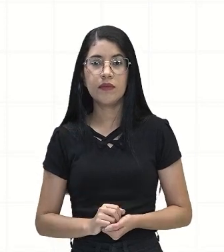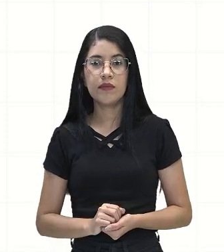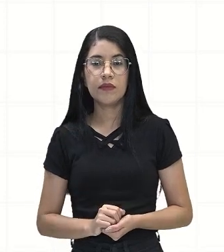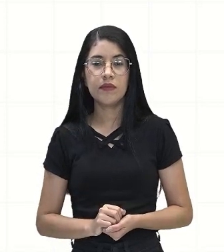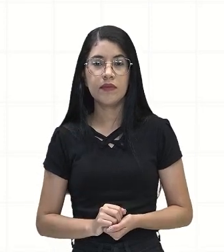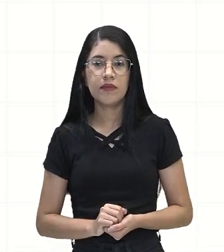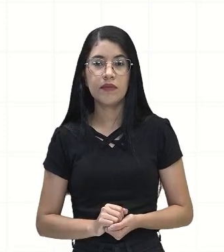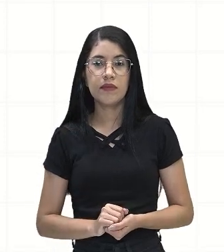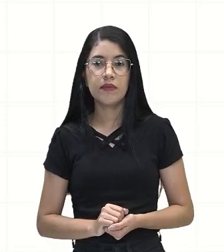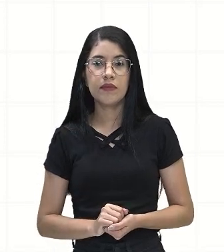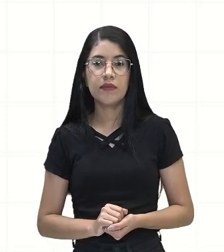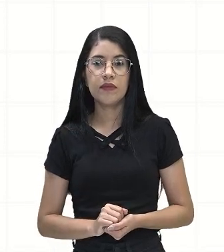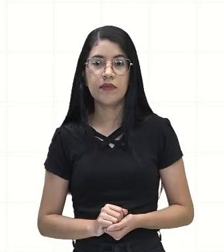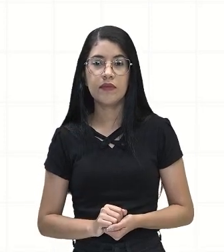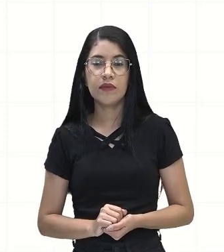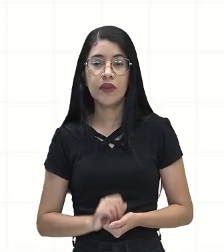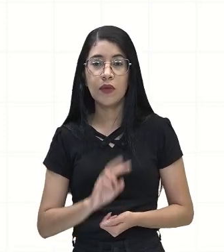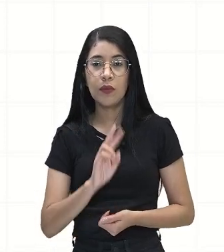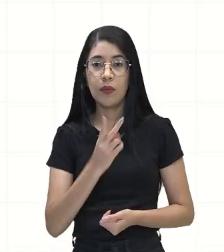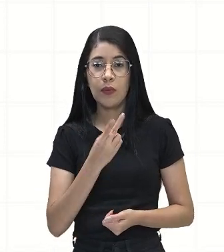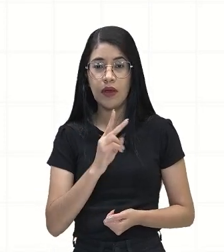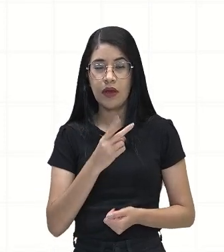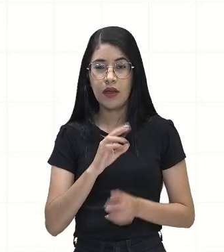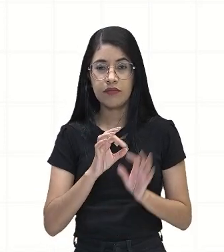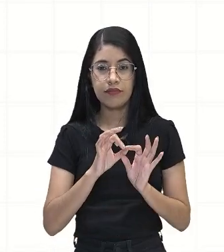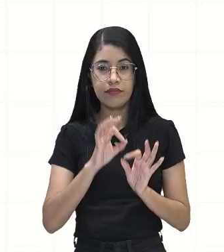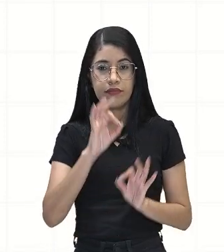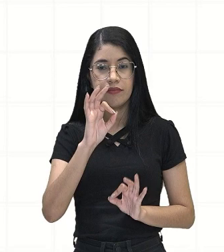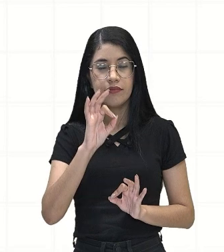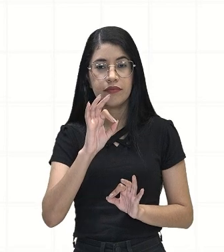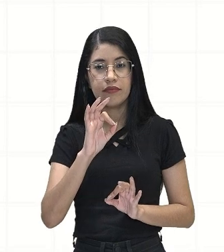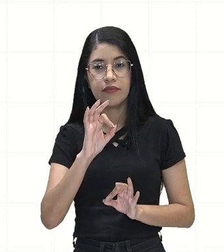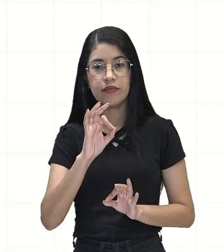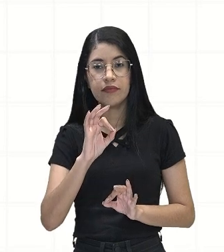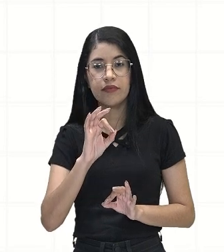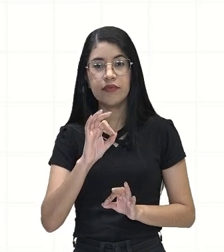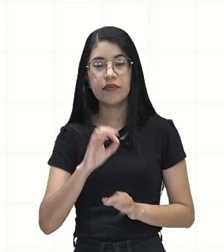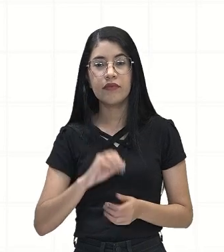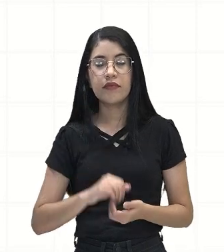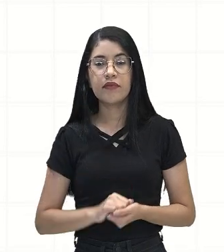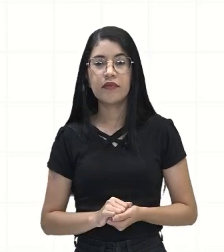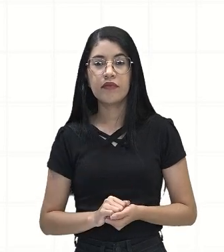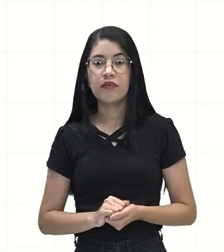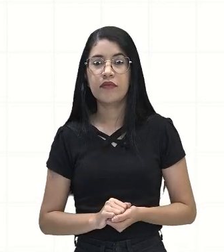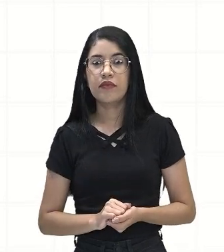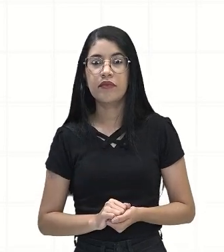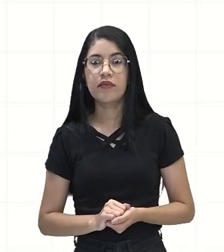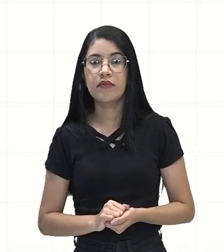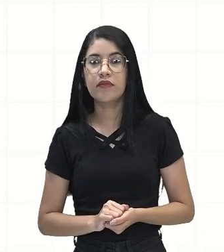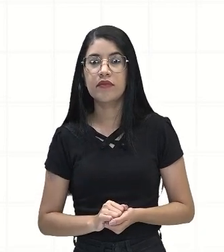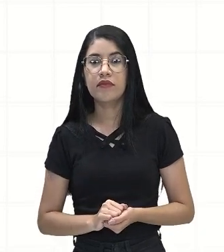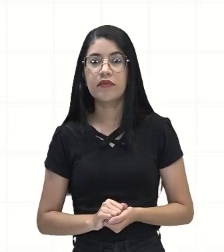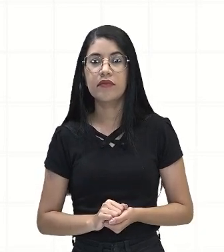O H, que é a altura relativa, é igual a